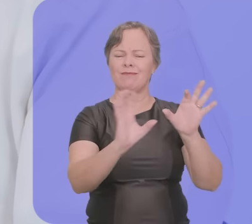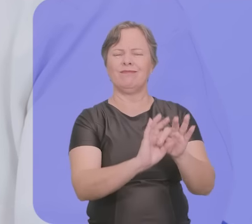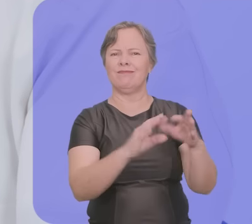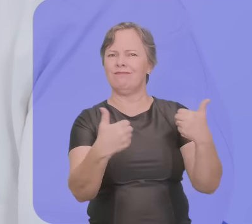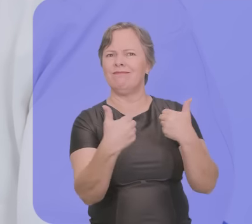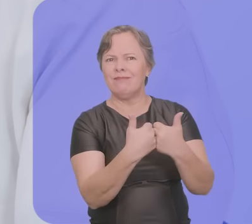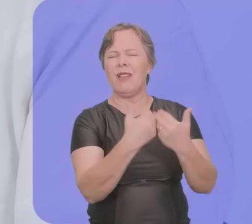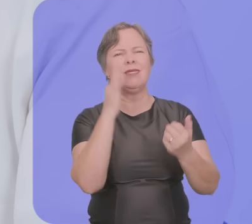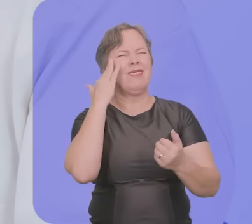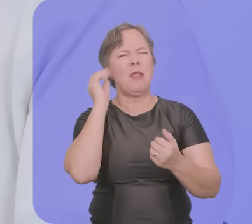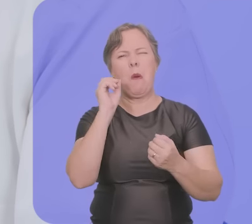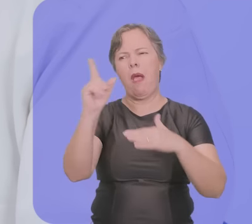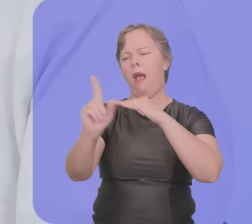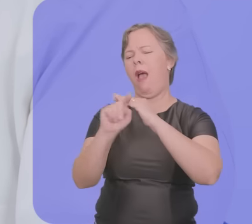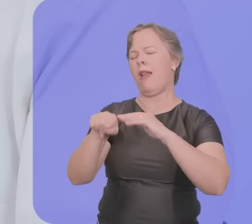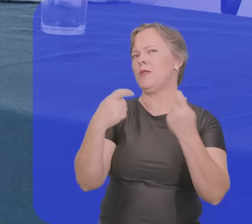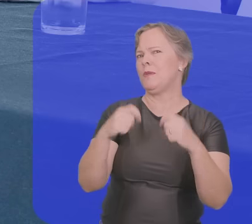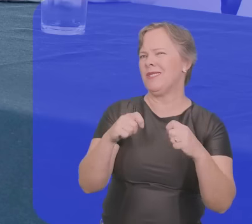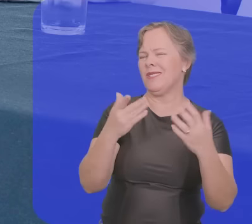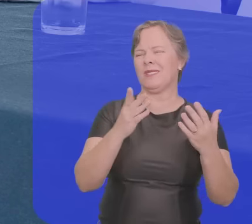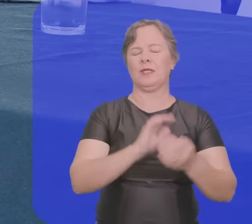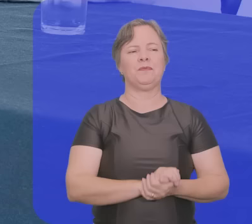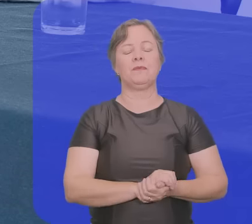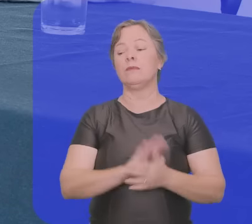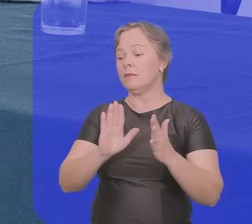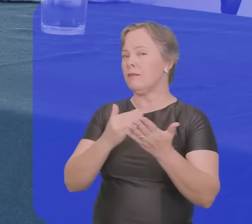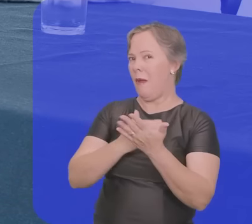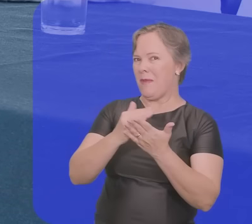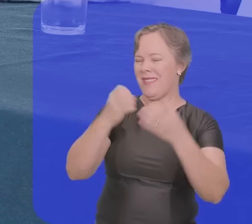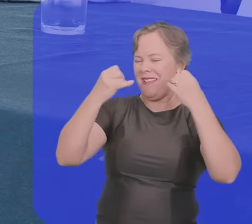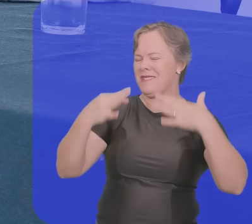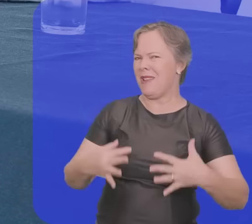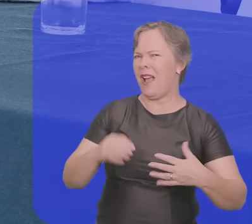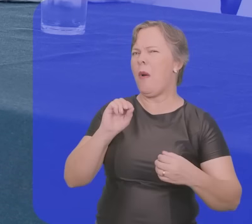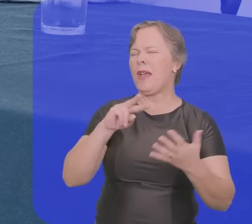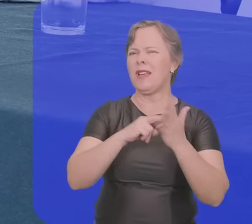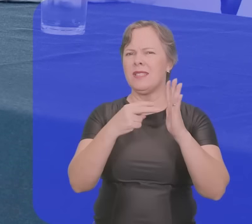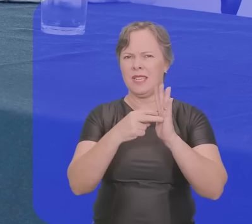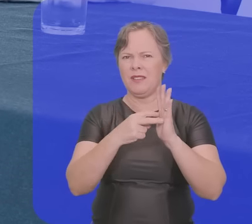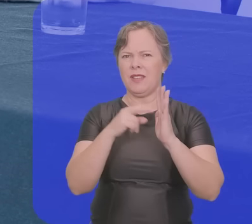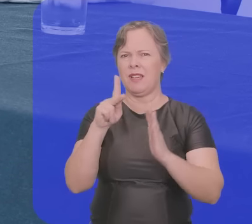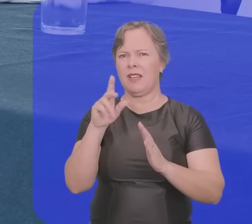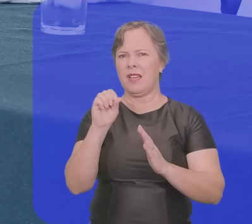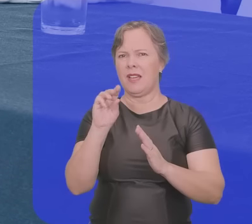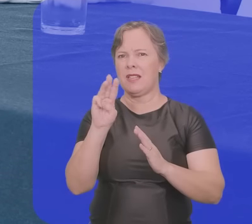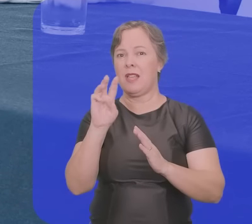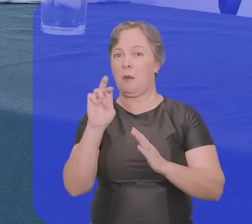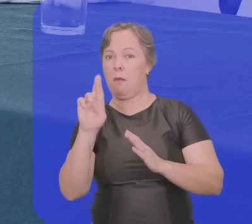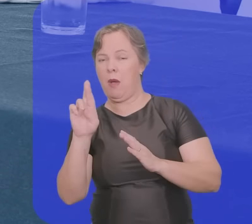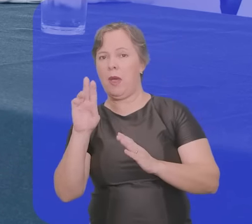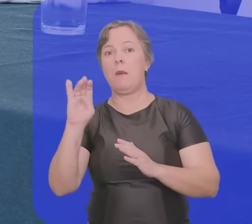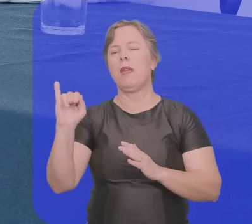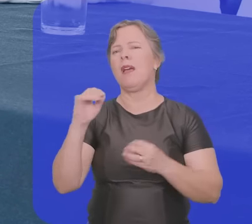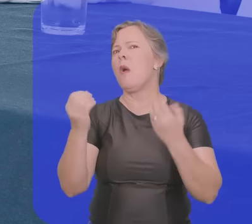com as demandas dos seus consumidores. Evandro, para começar, eu queria que você explicasse para a gente de onde surgiu o Power BI, como é que